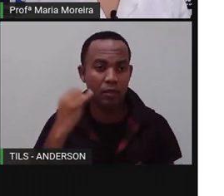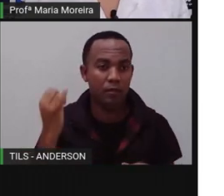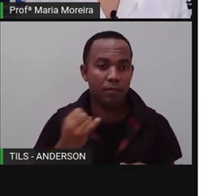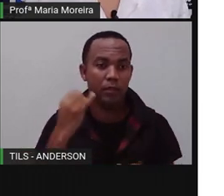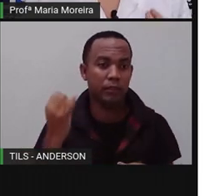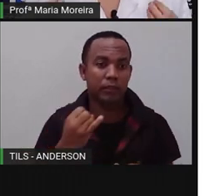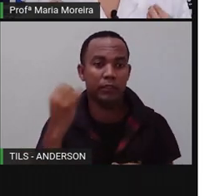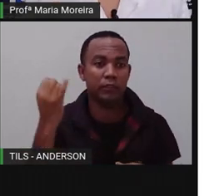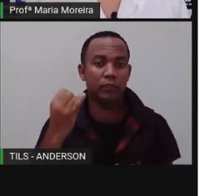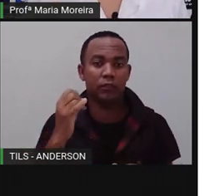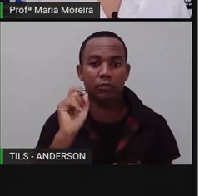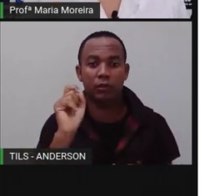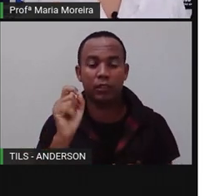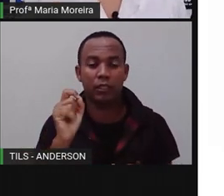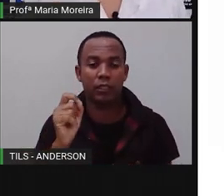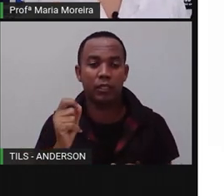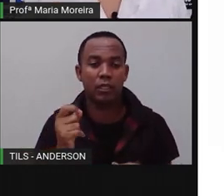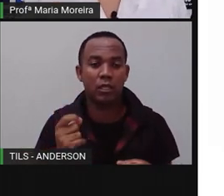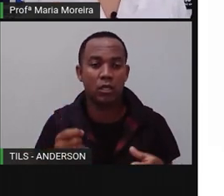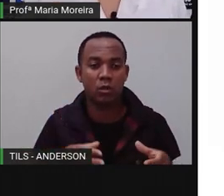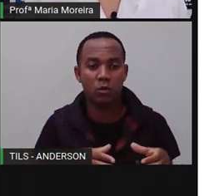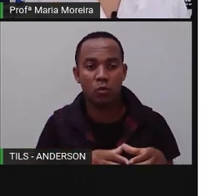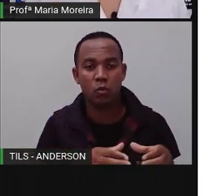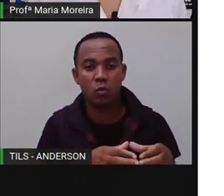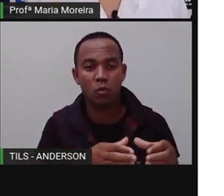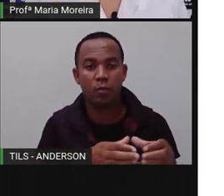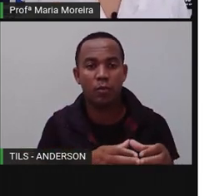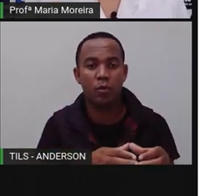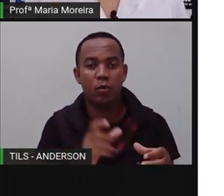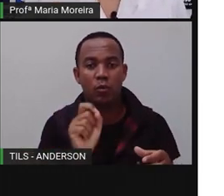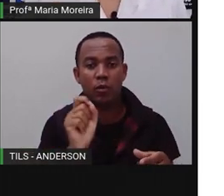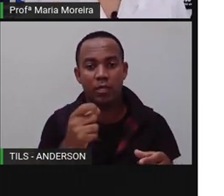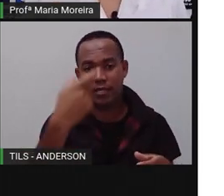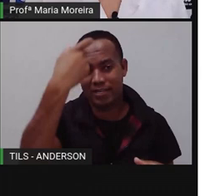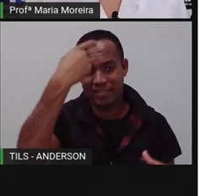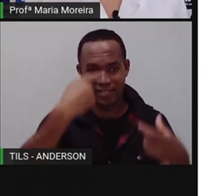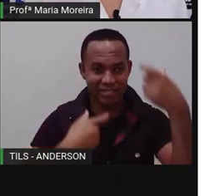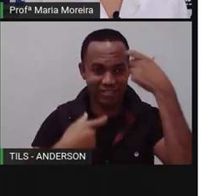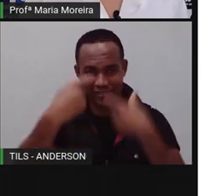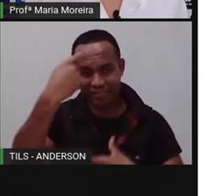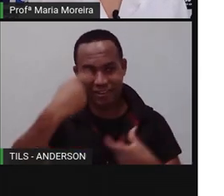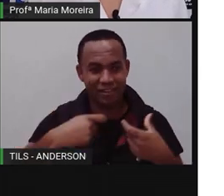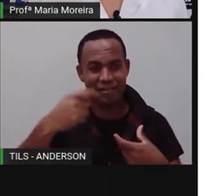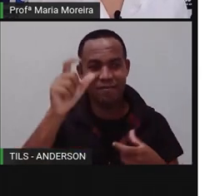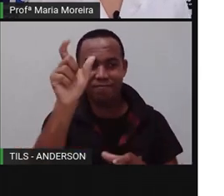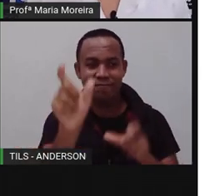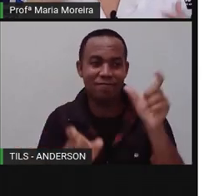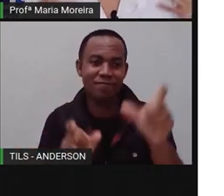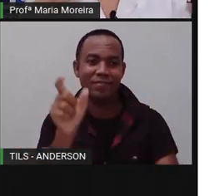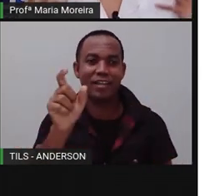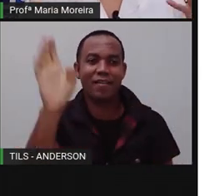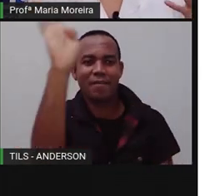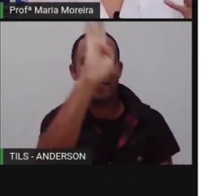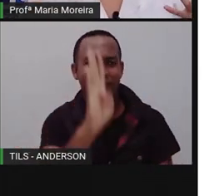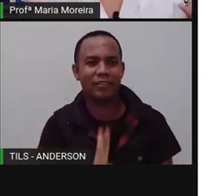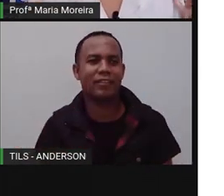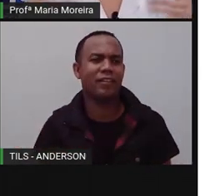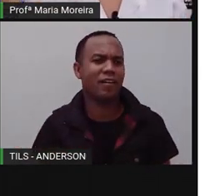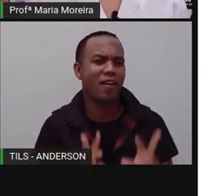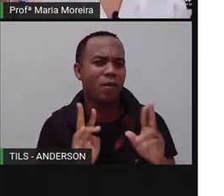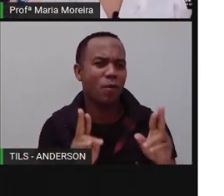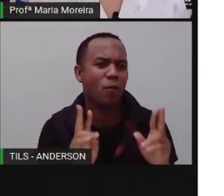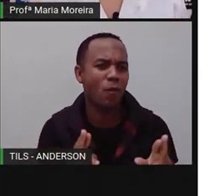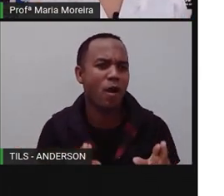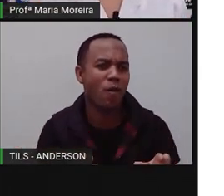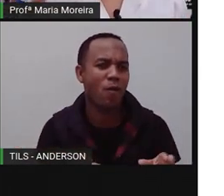importante para a construção da nossa identidade, da identidade brasileira. E aí, às vezes, assim como a cultura indígena, a gente